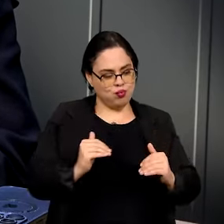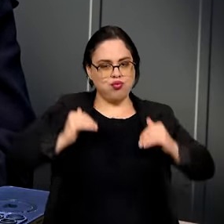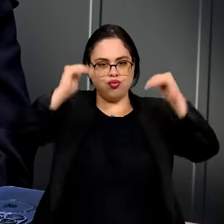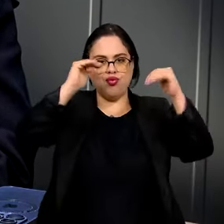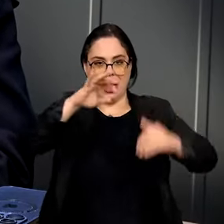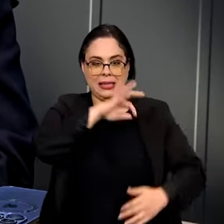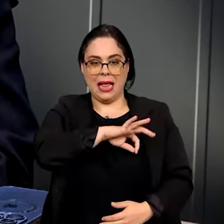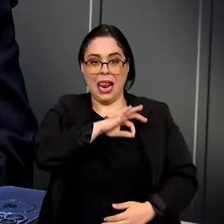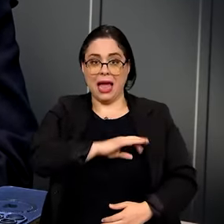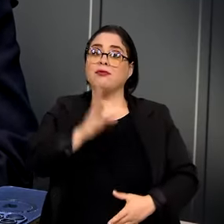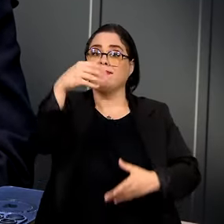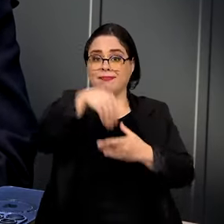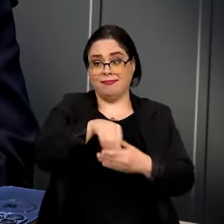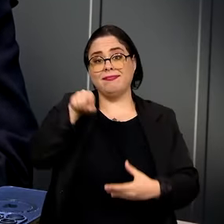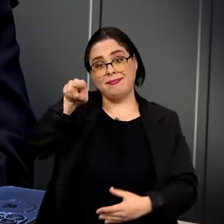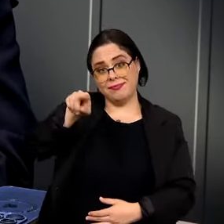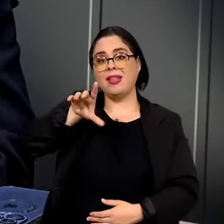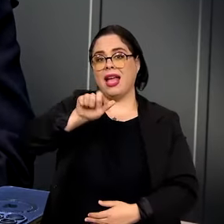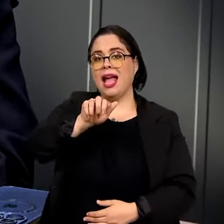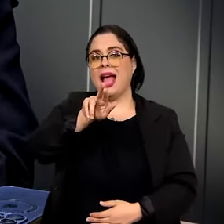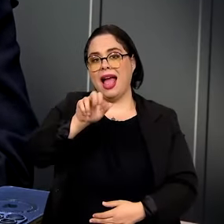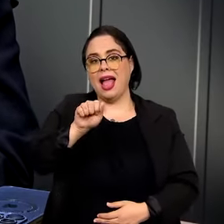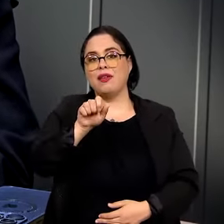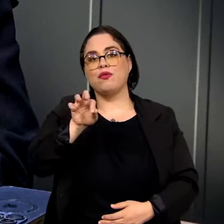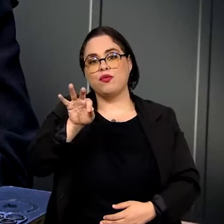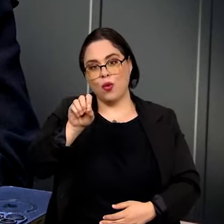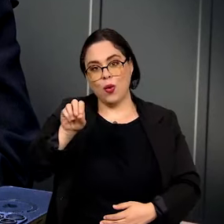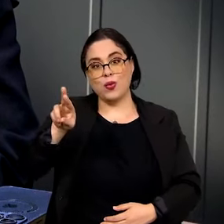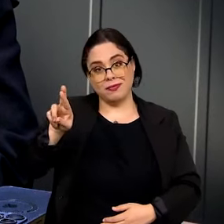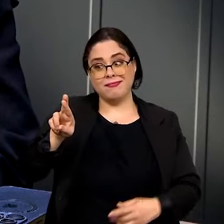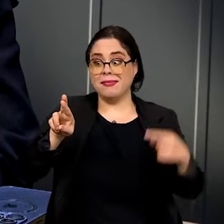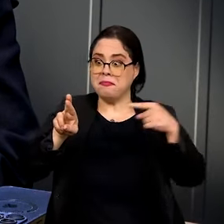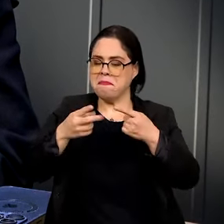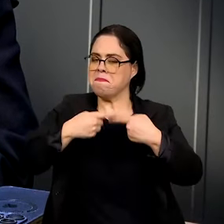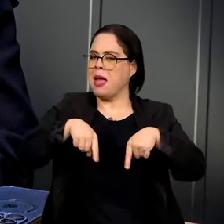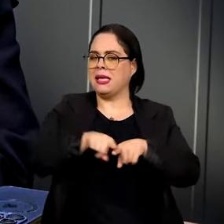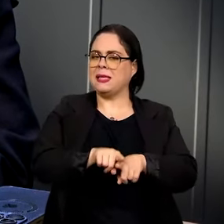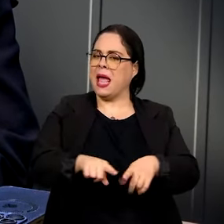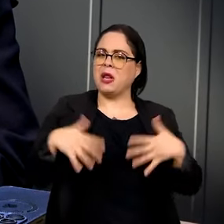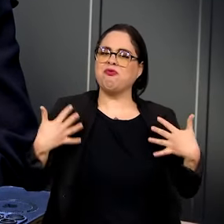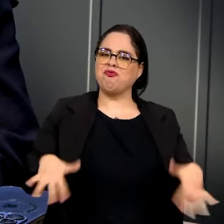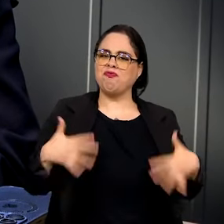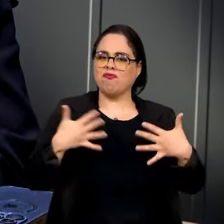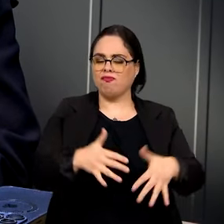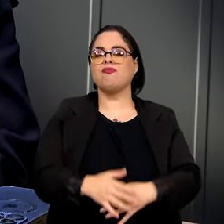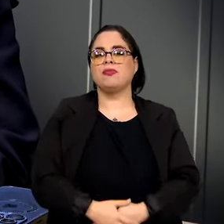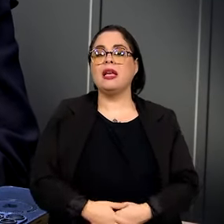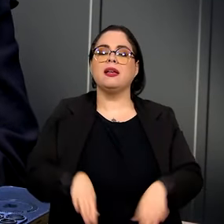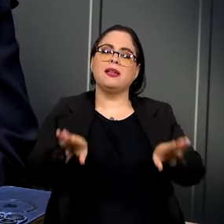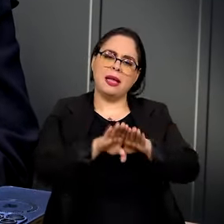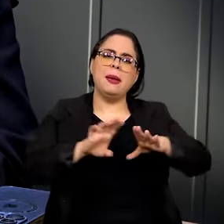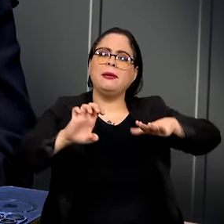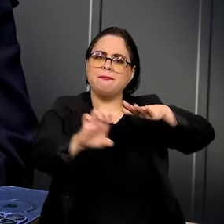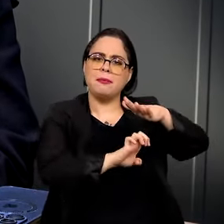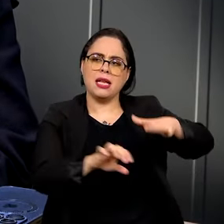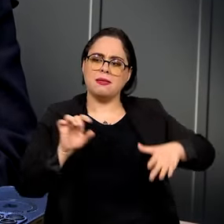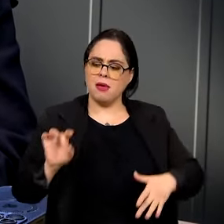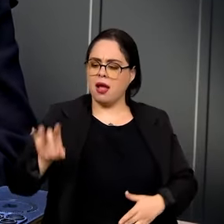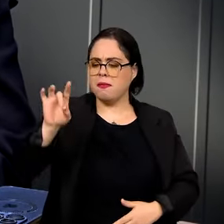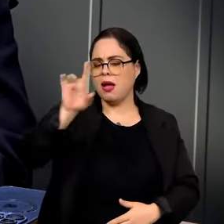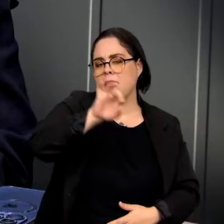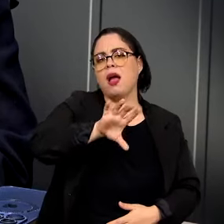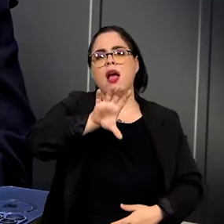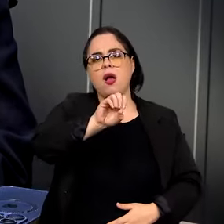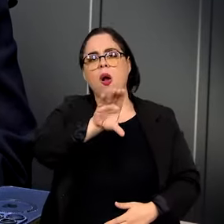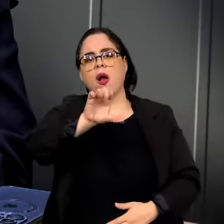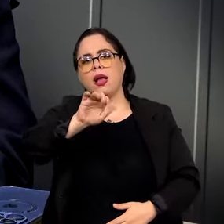para outro patamar de renda foi dentro do carfu né então o carrefou é um grande parceiro também outras empresas